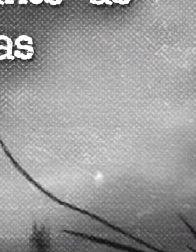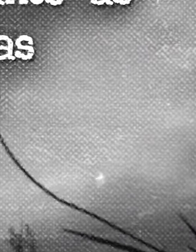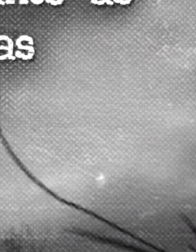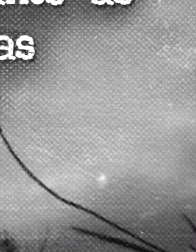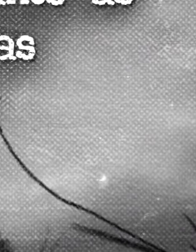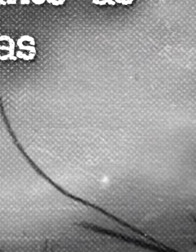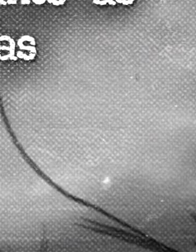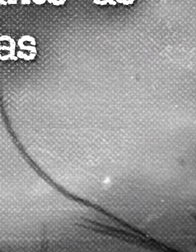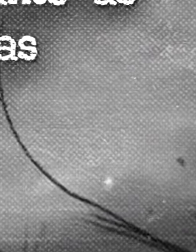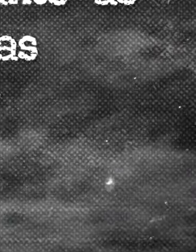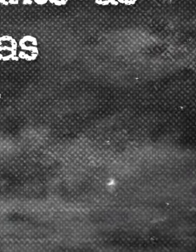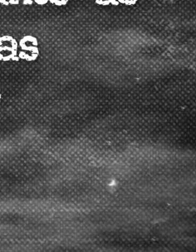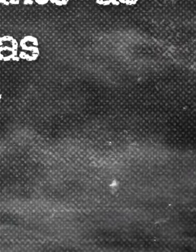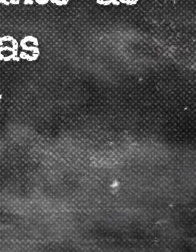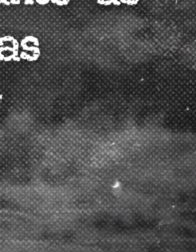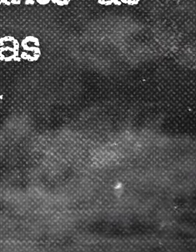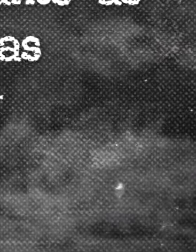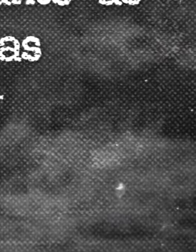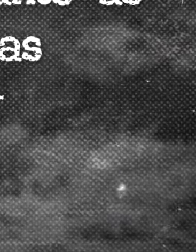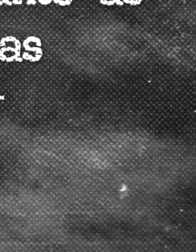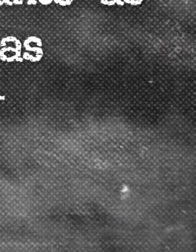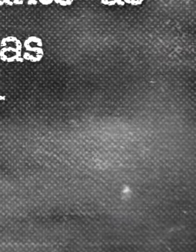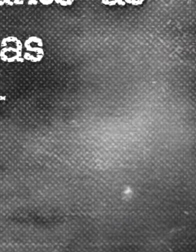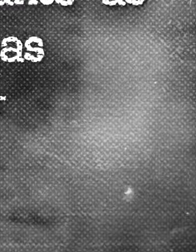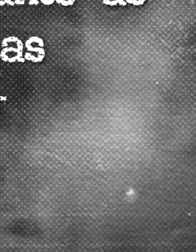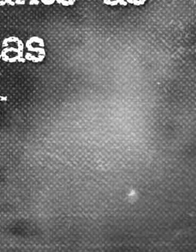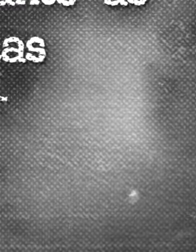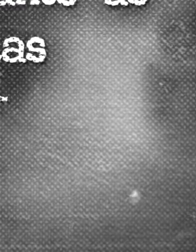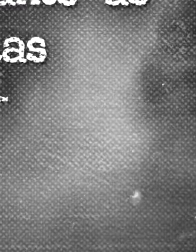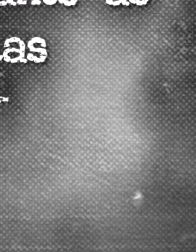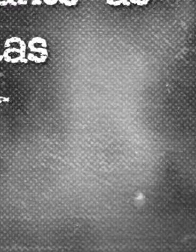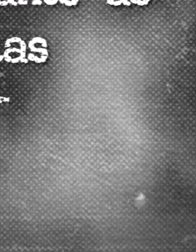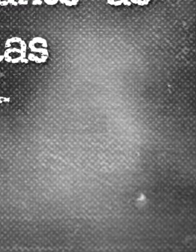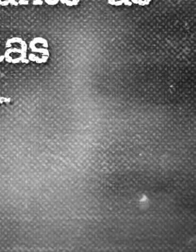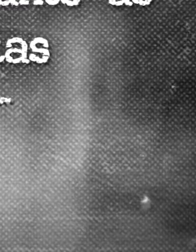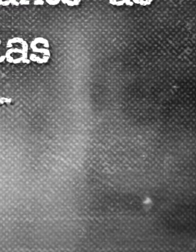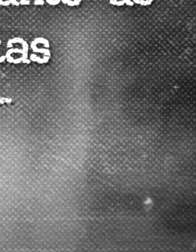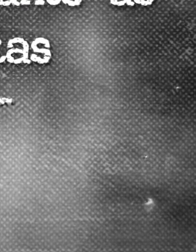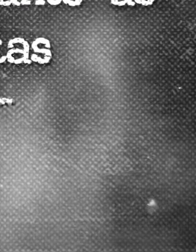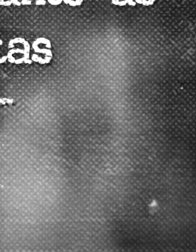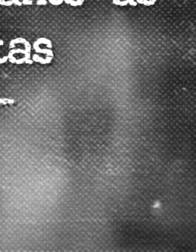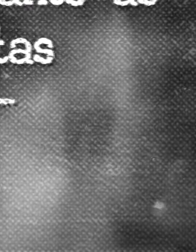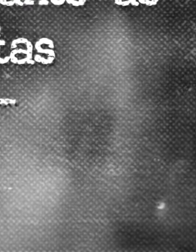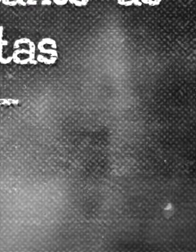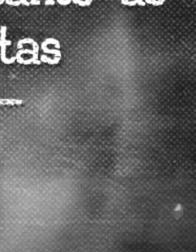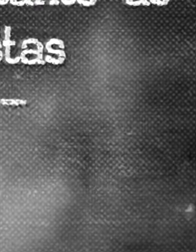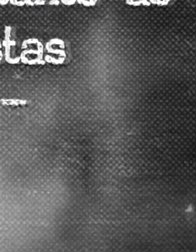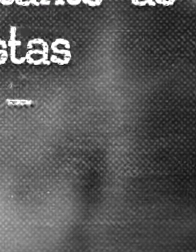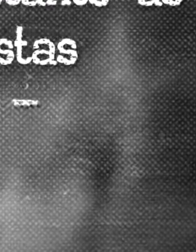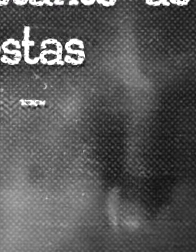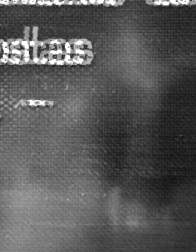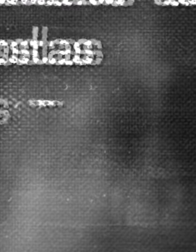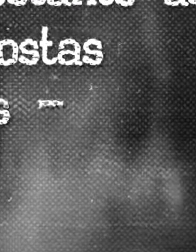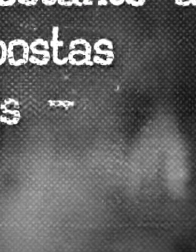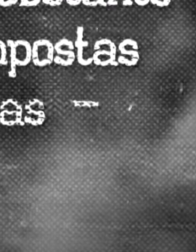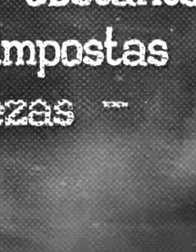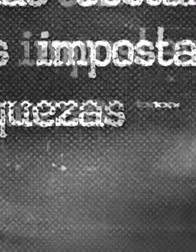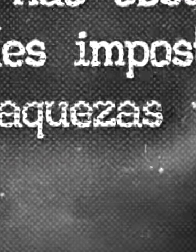1945 não deixei passar uma só oportunidade para, não obstante as falhas e debilidades impostas pelas